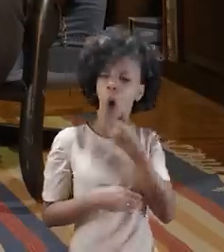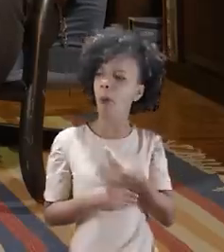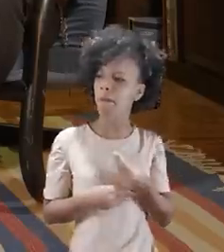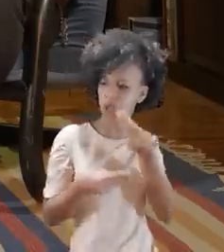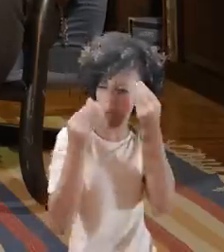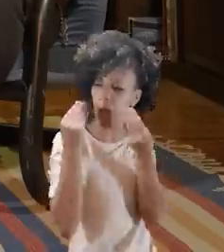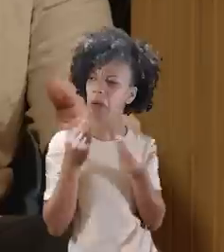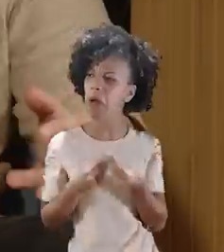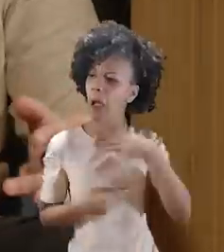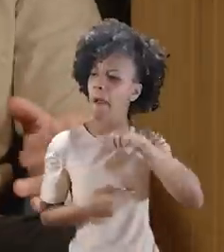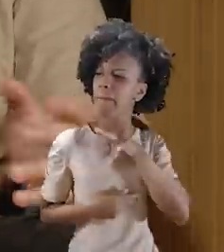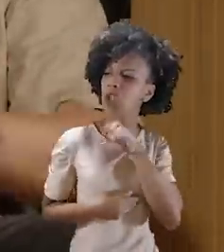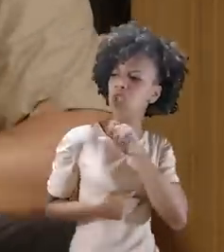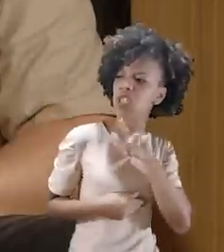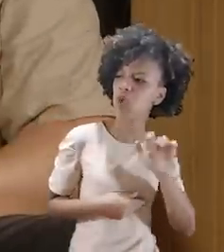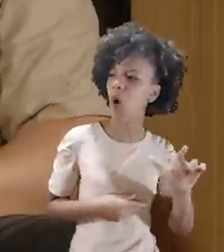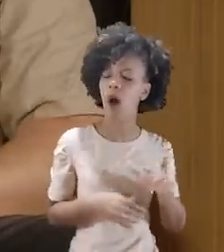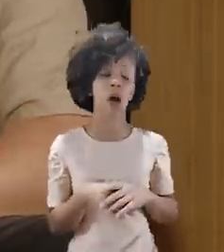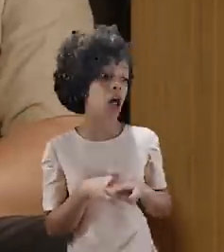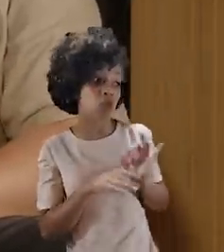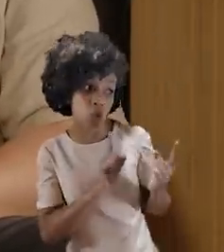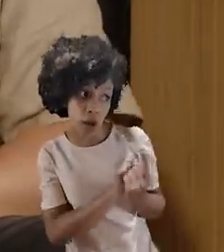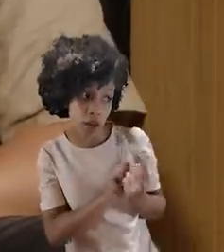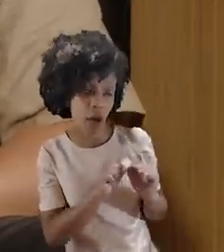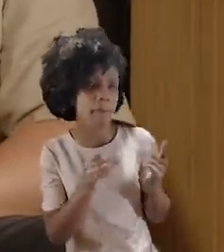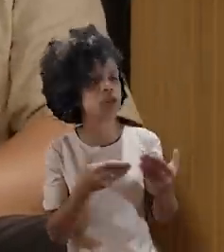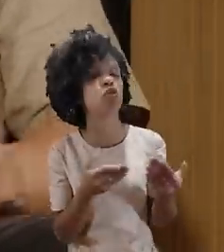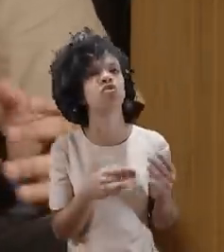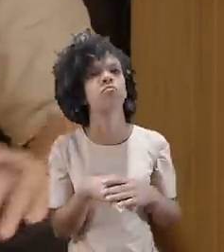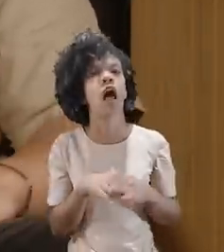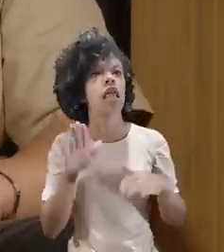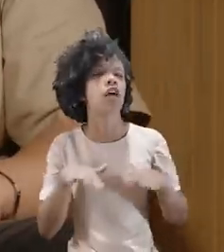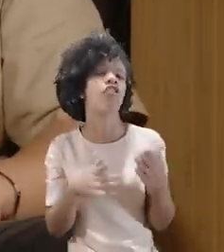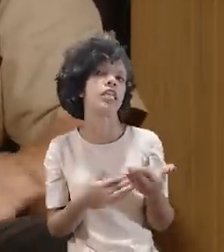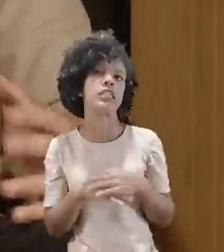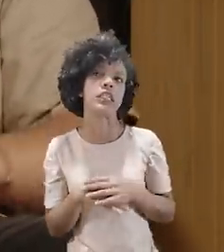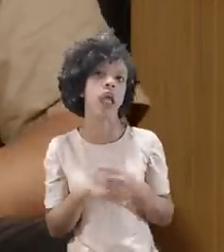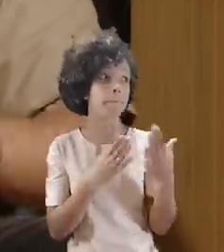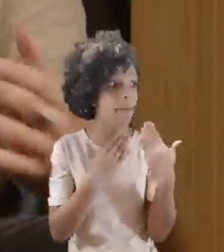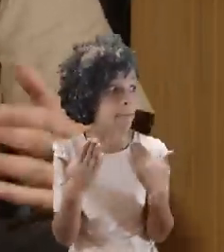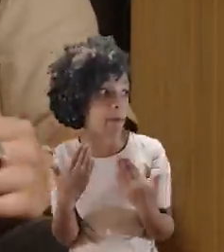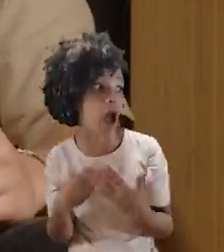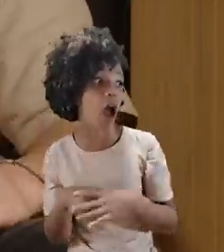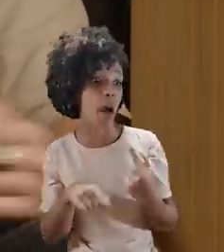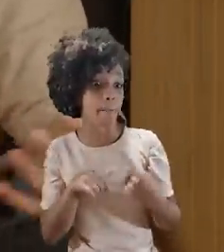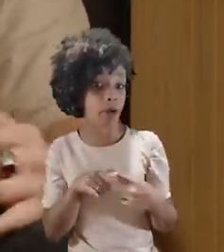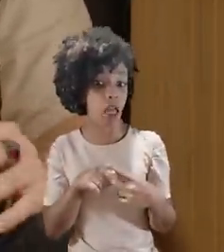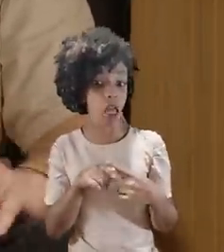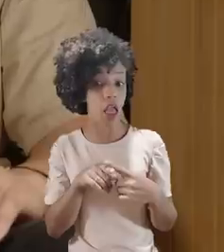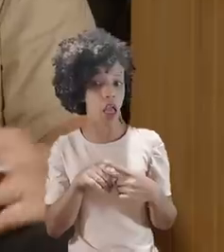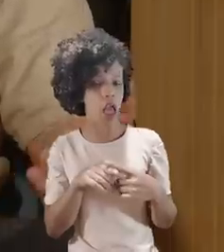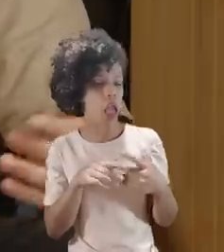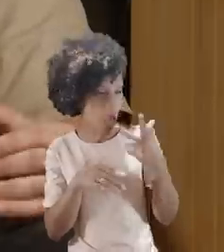aqui a maioria dos meus clientes Não só lugar que eu trabalho hoje mas não sei talvez pelo pelo tipo de conversa que eu puxa o